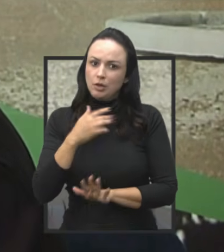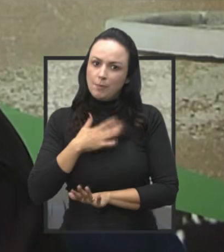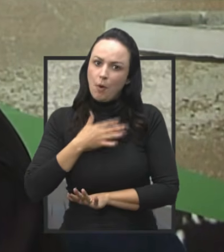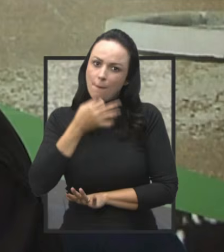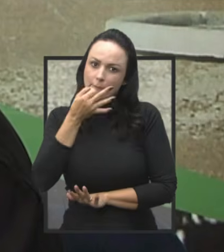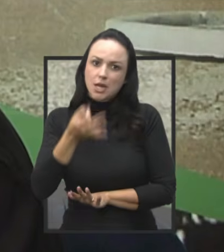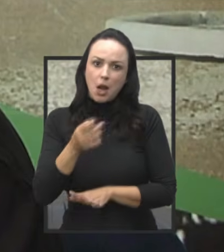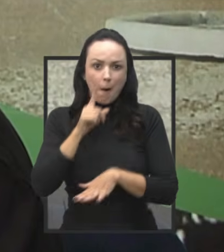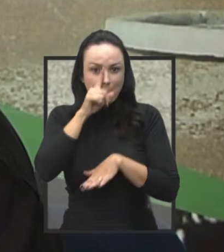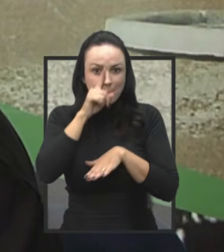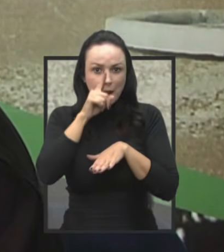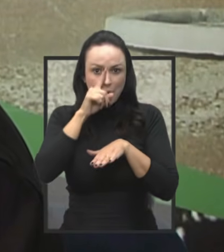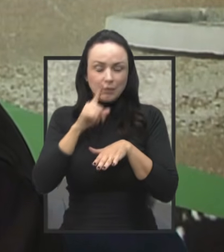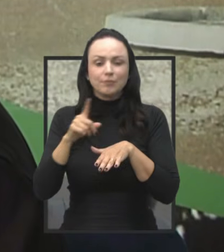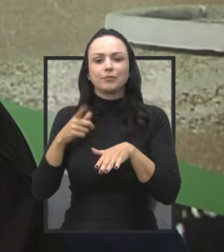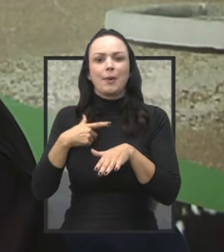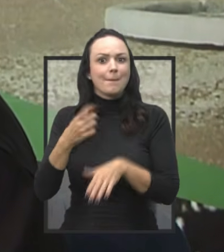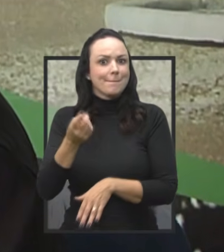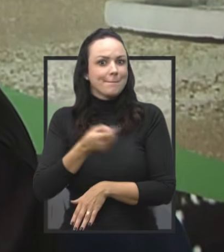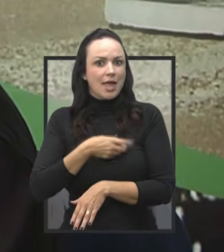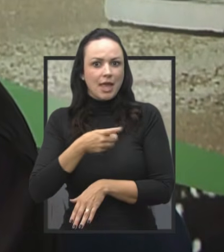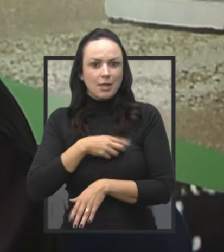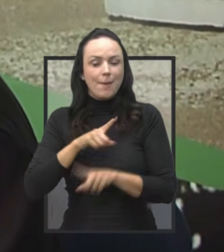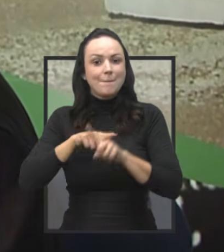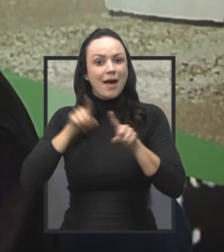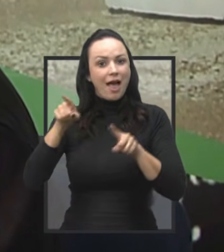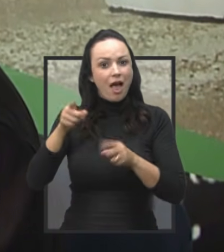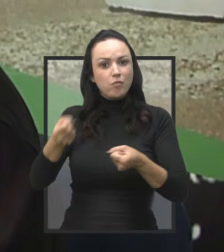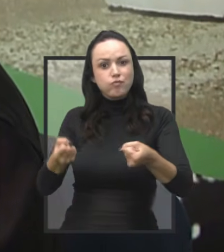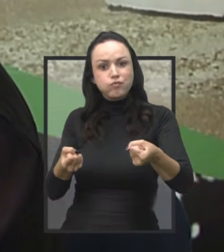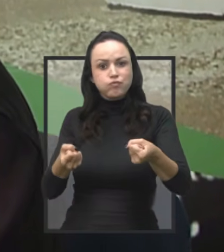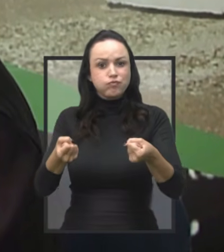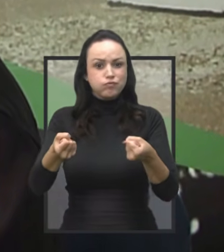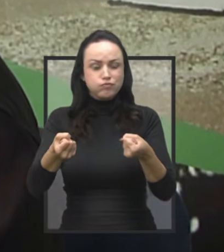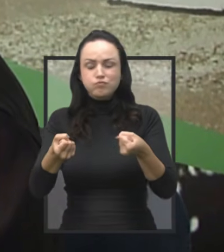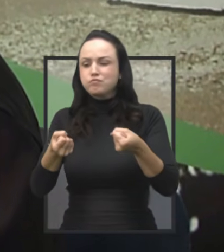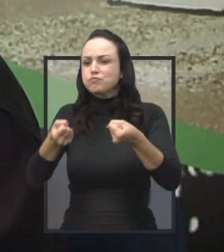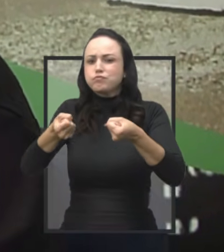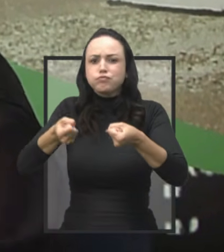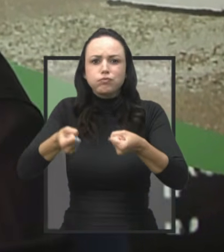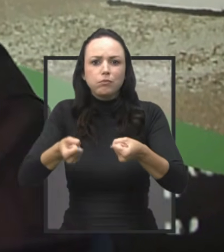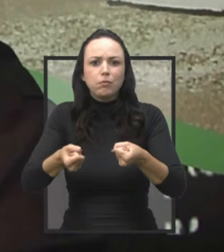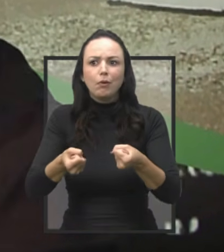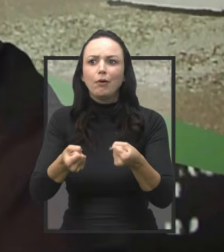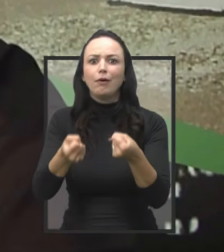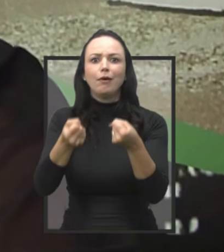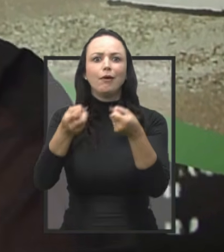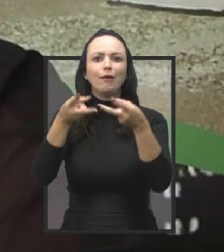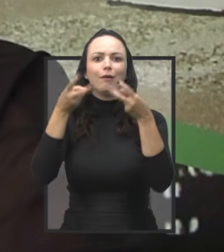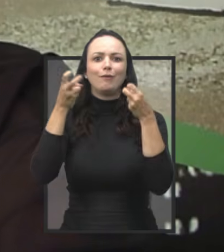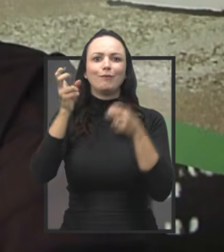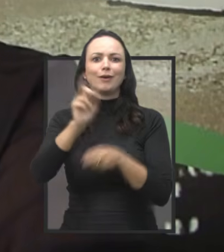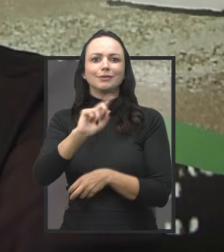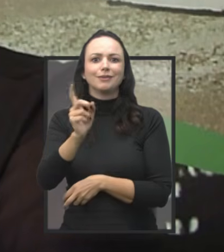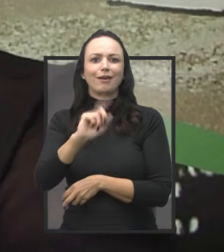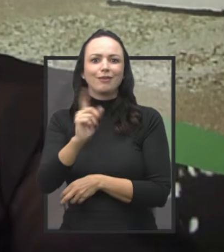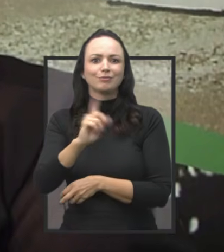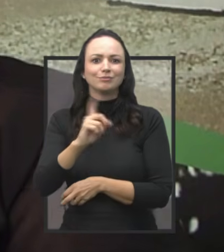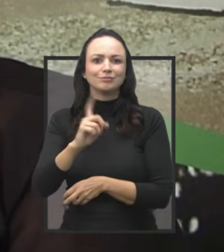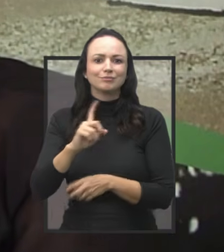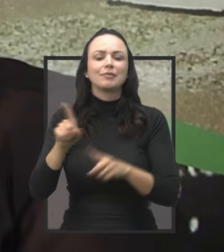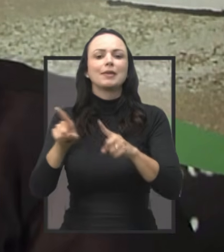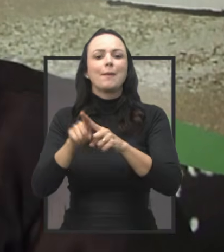era perigosíssima aquela descida. E a gente tinha bastante medo dela, mas ele ia, passava lá que a gente nem percebia. Né?